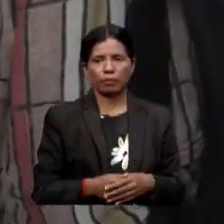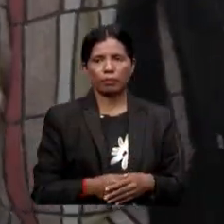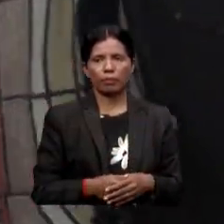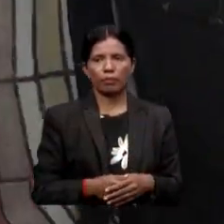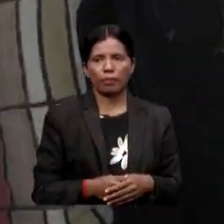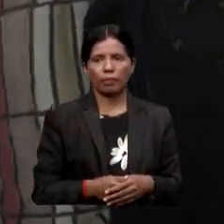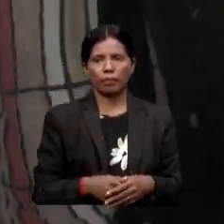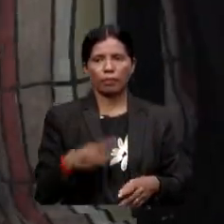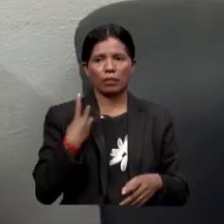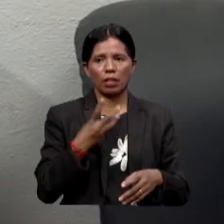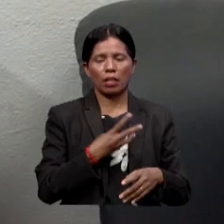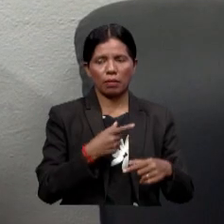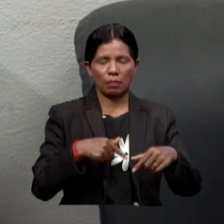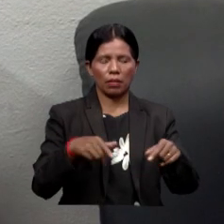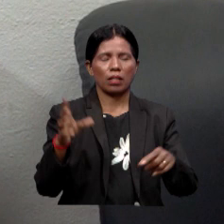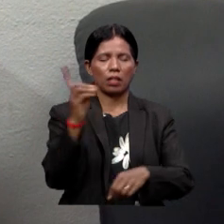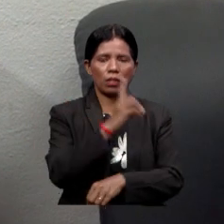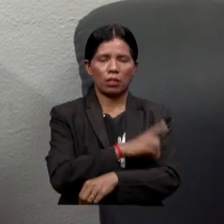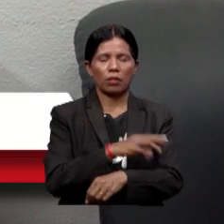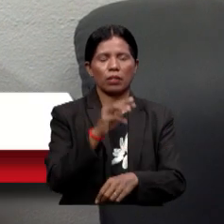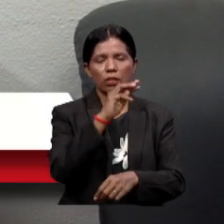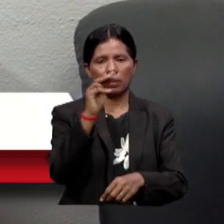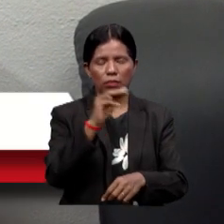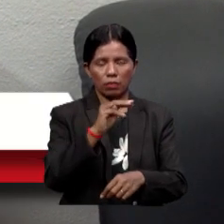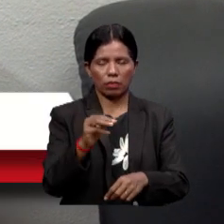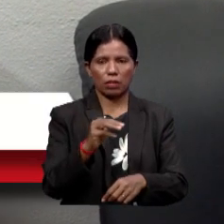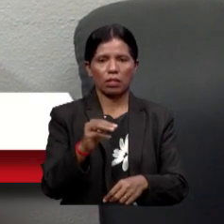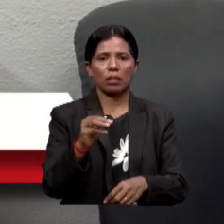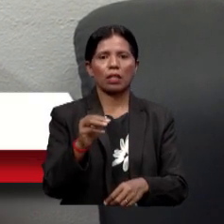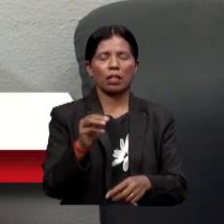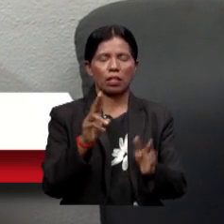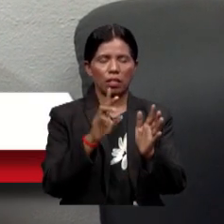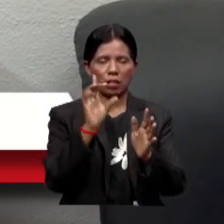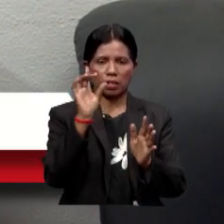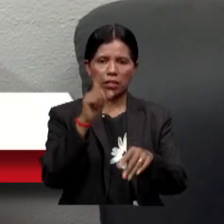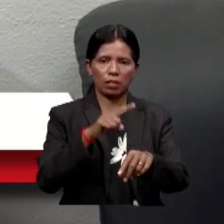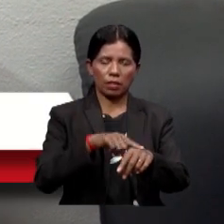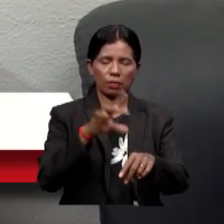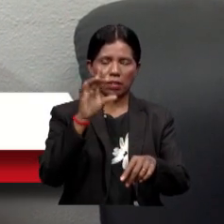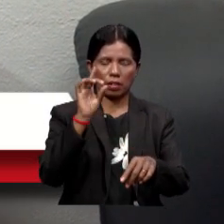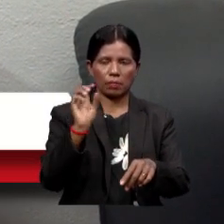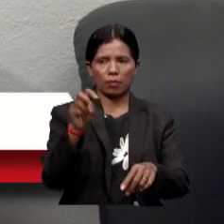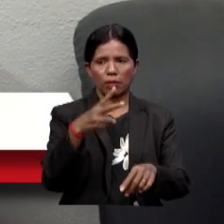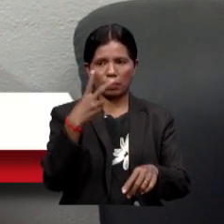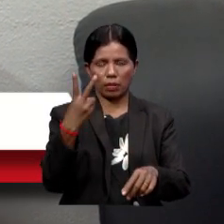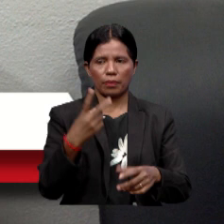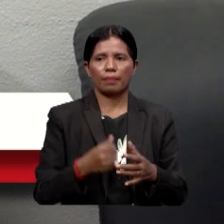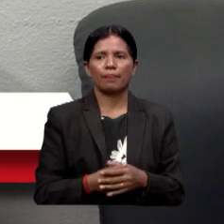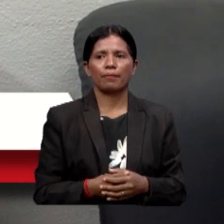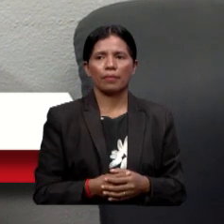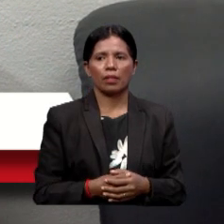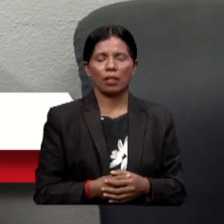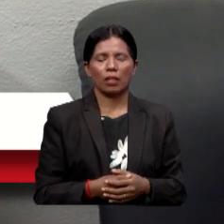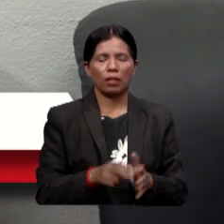consulta é logo em segunda, 8 horas ou 12 horas, no quinta-feira, 8 horas ou 12 horas. E horário